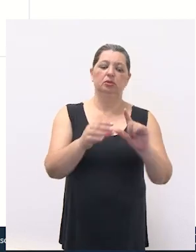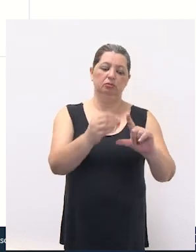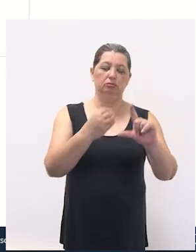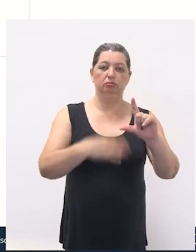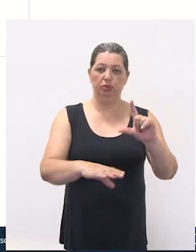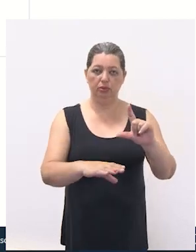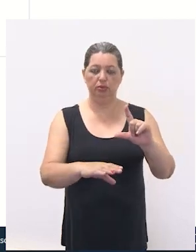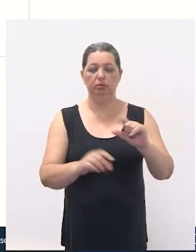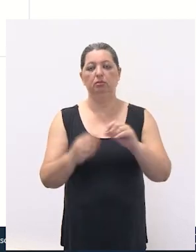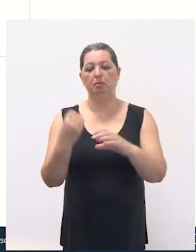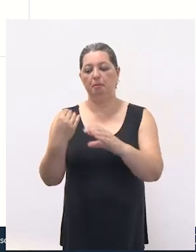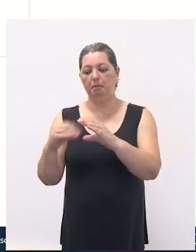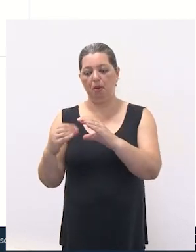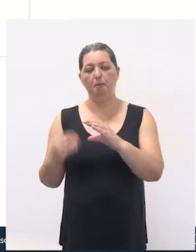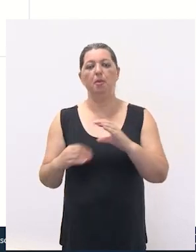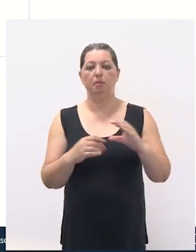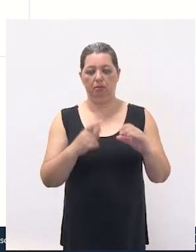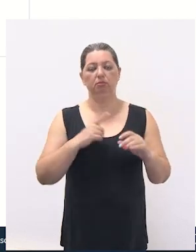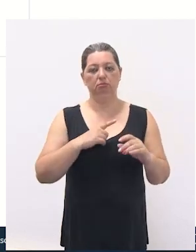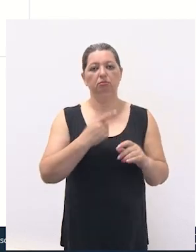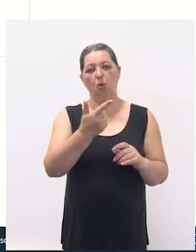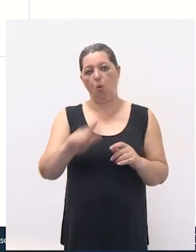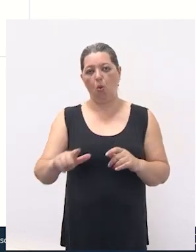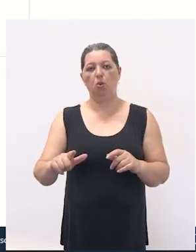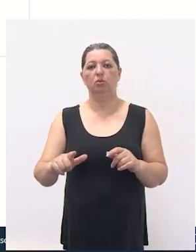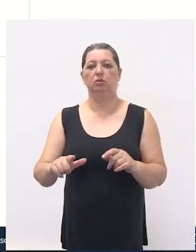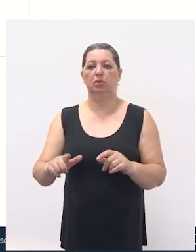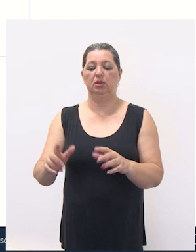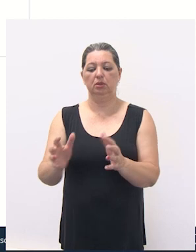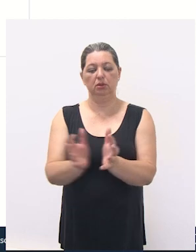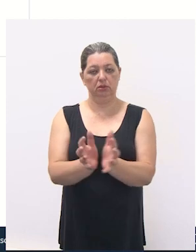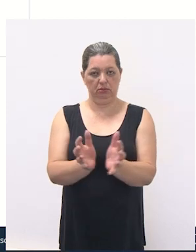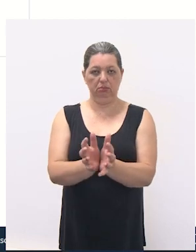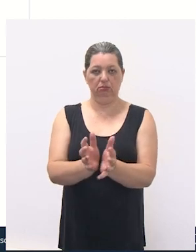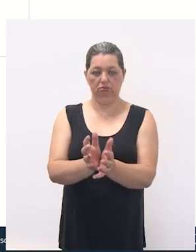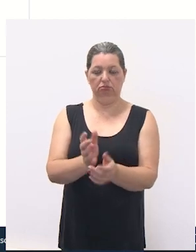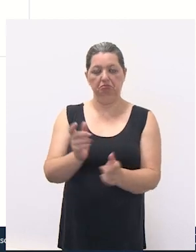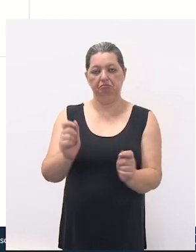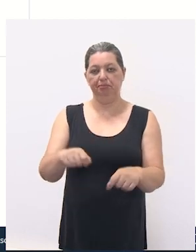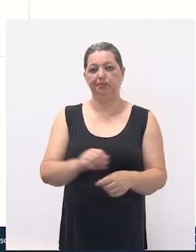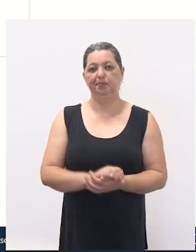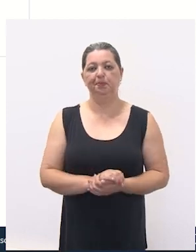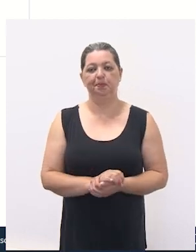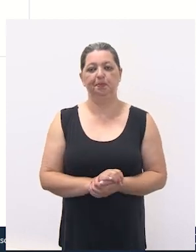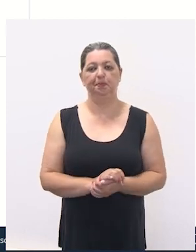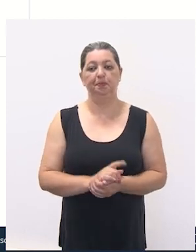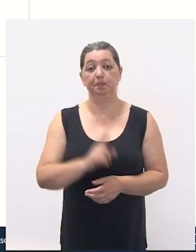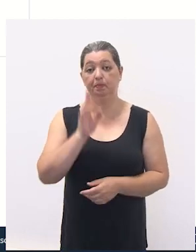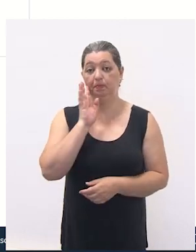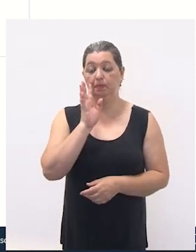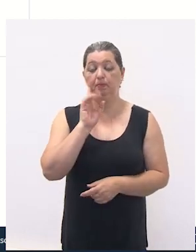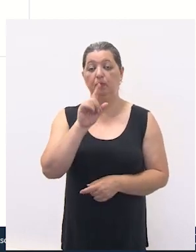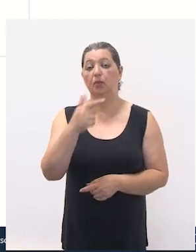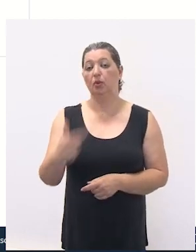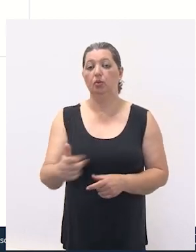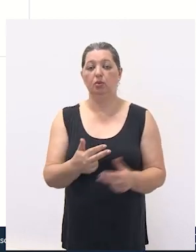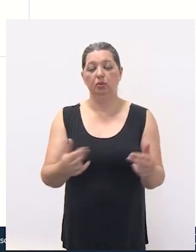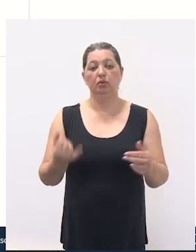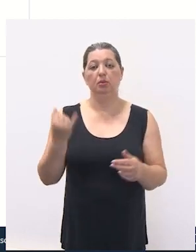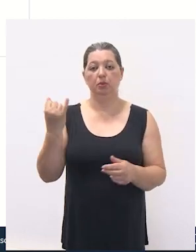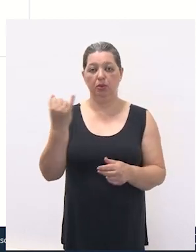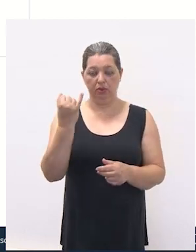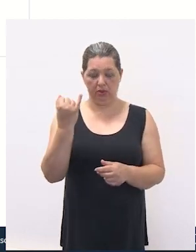reproduzir essa atividade para outras séries, né? Então é bem bacana. E uma parte que é importantíssima, né? Eu acho que é um